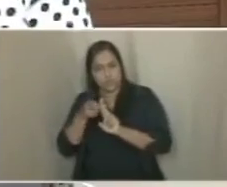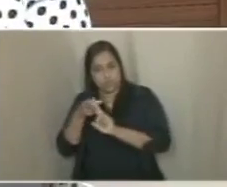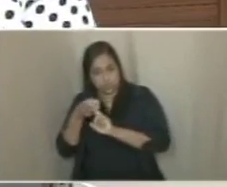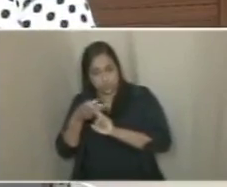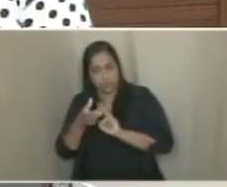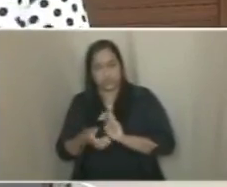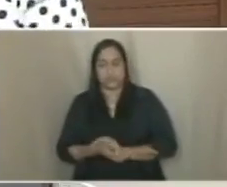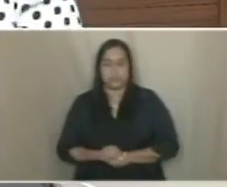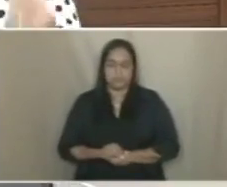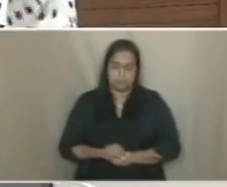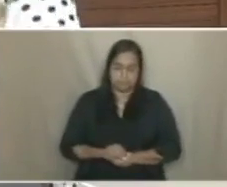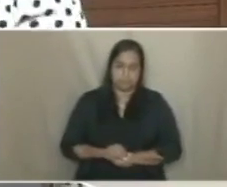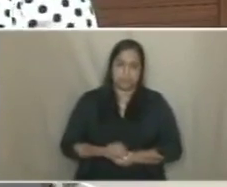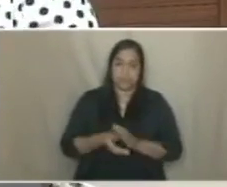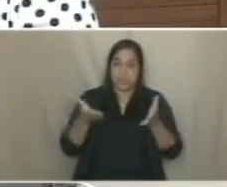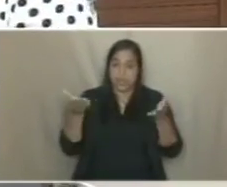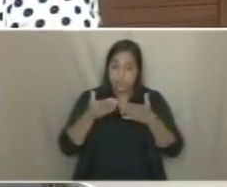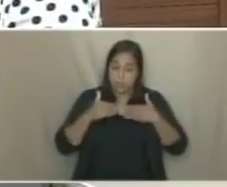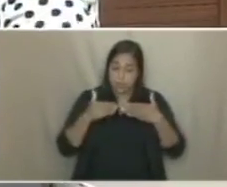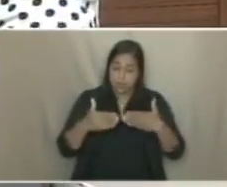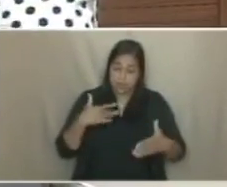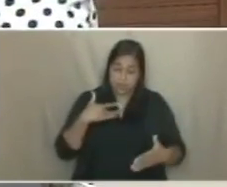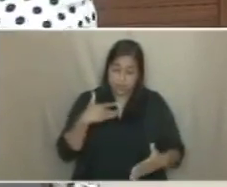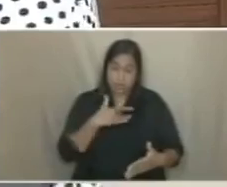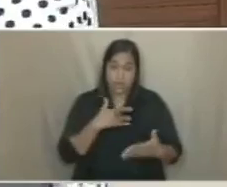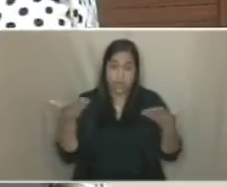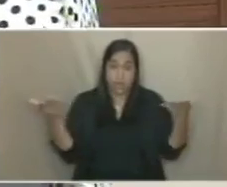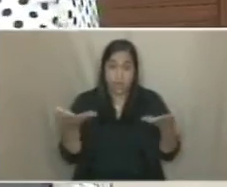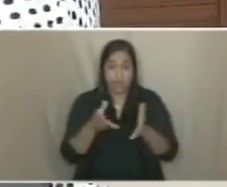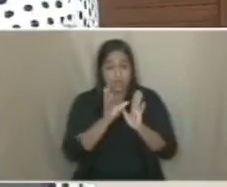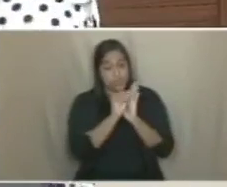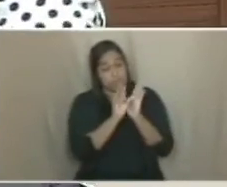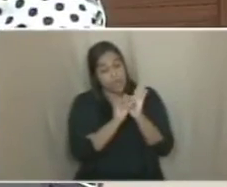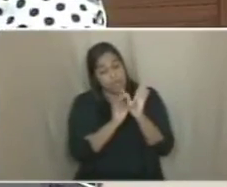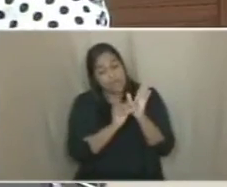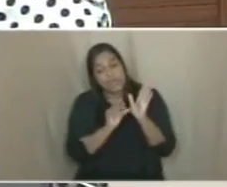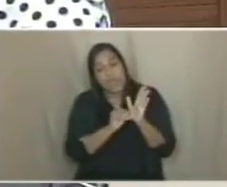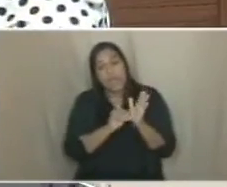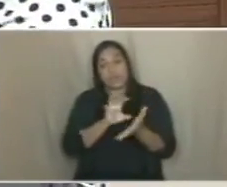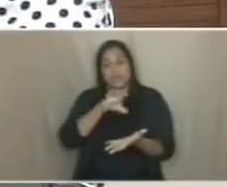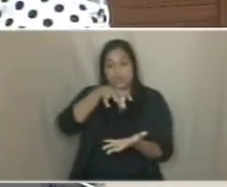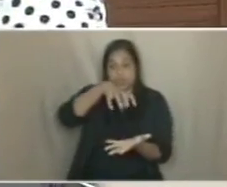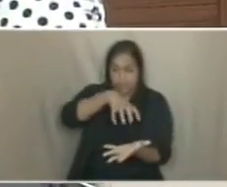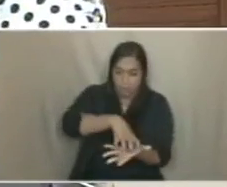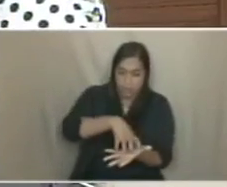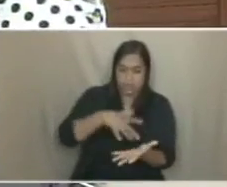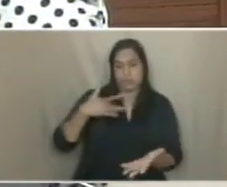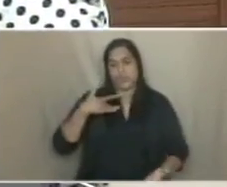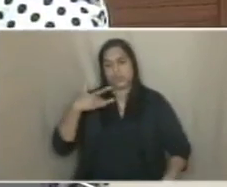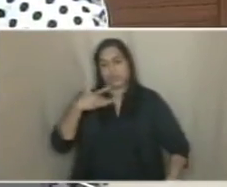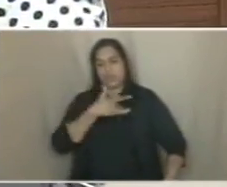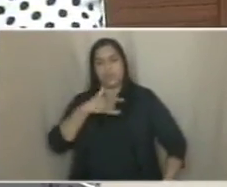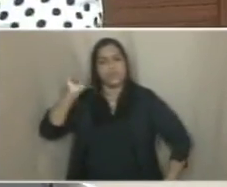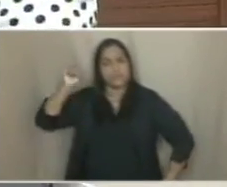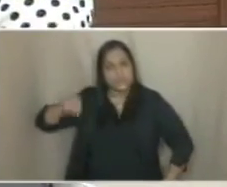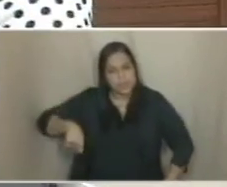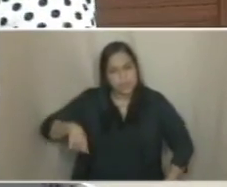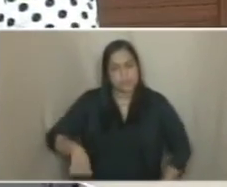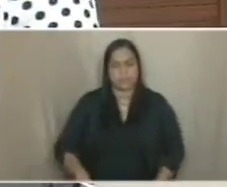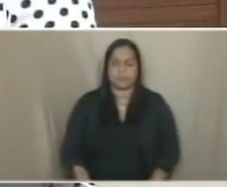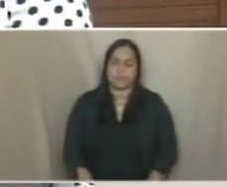Ministério da Saúde hoje as comunidades terapêuticas Elas têm um cadastro específico de estabelecimentos de saúde sim